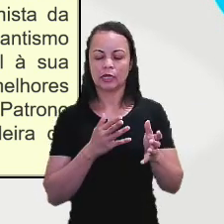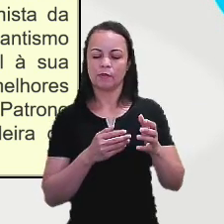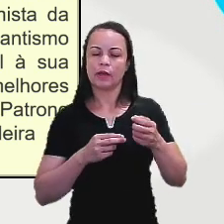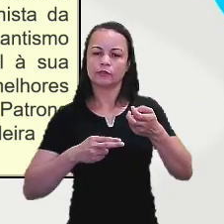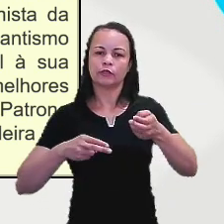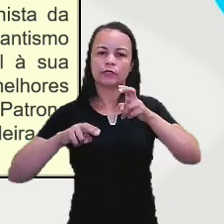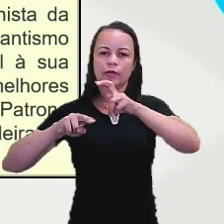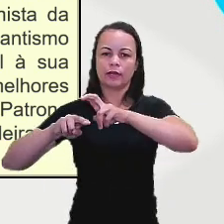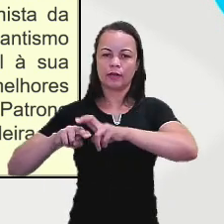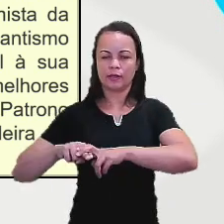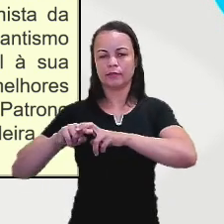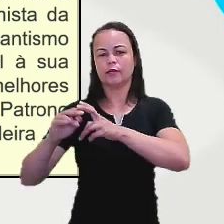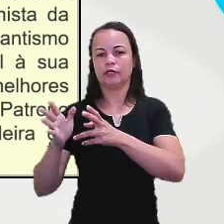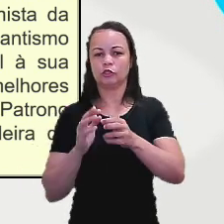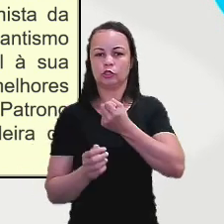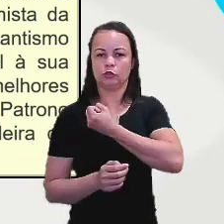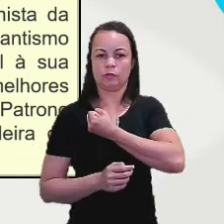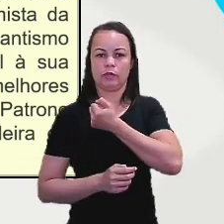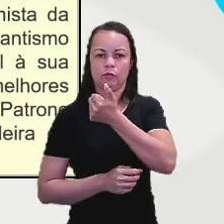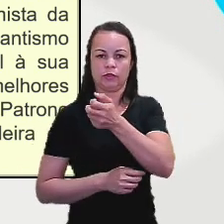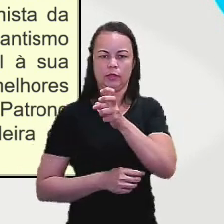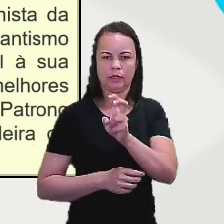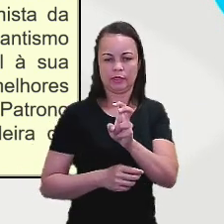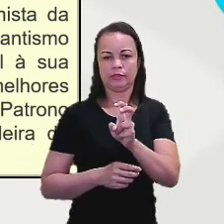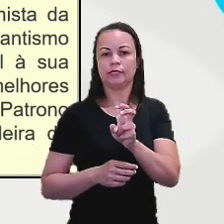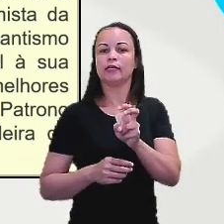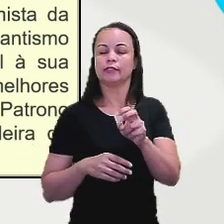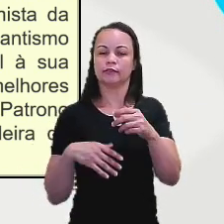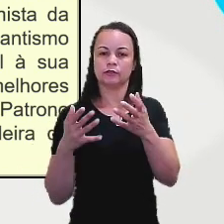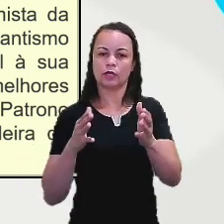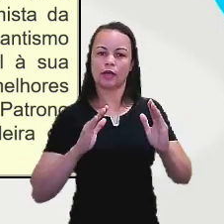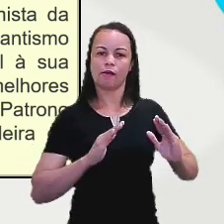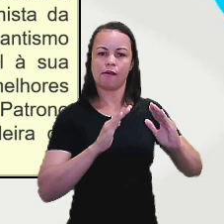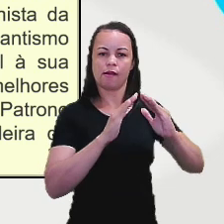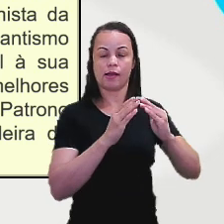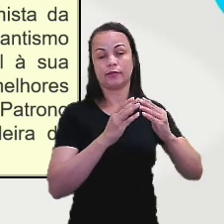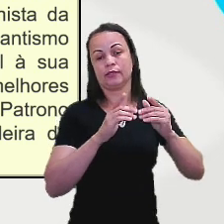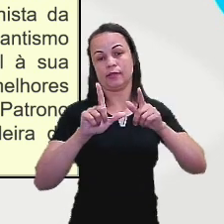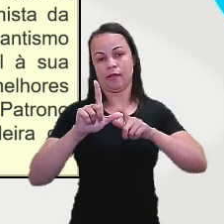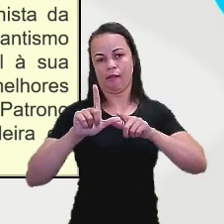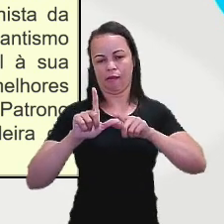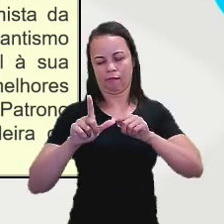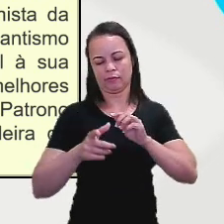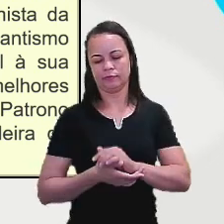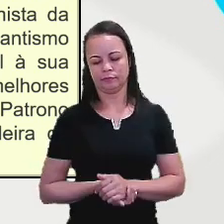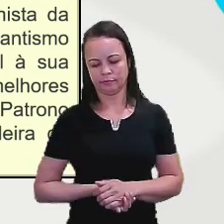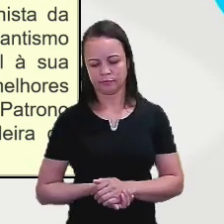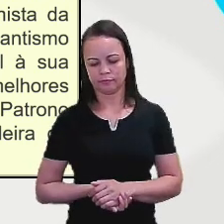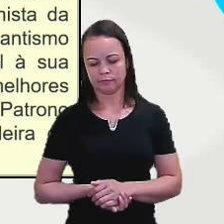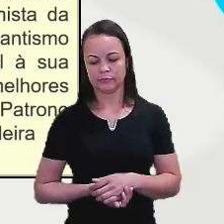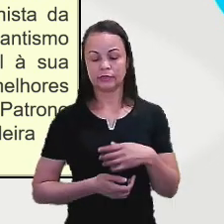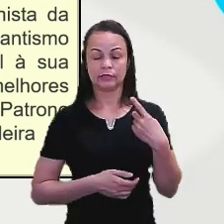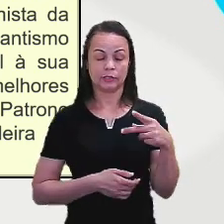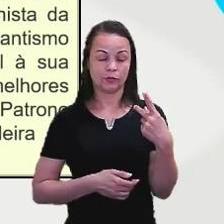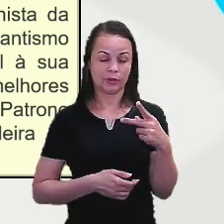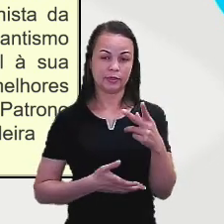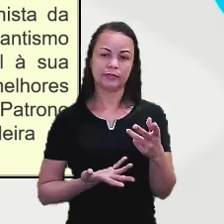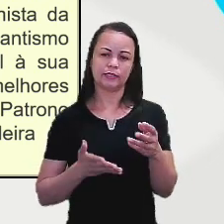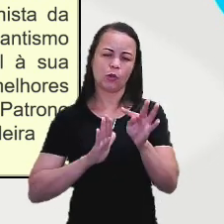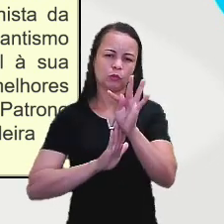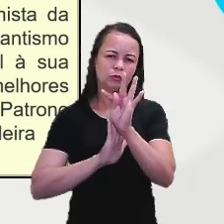15 da Academia Brasileira de Letras. Então, a canção dele é um texto